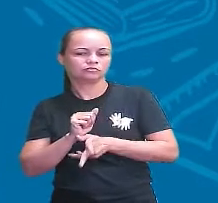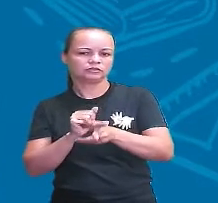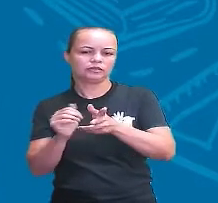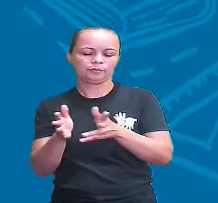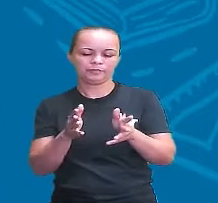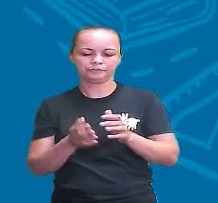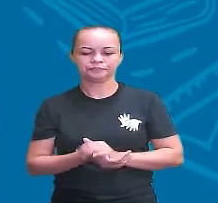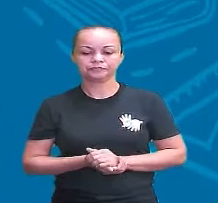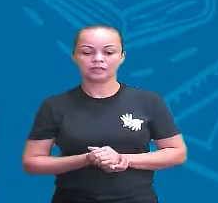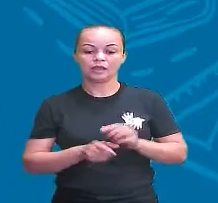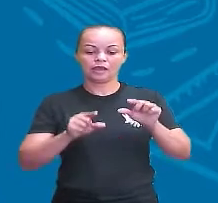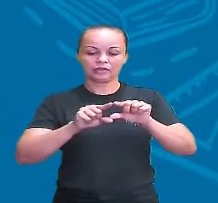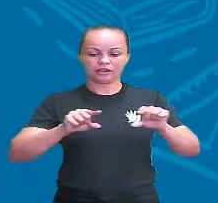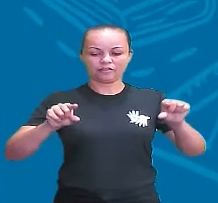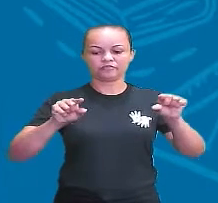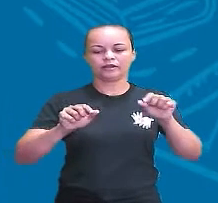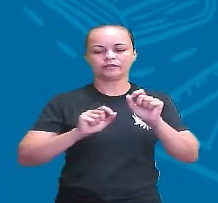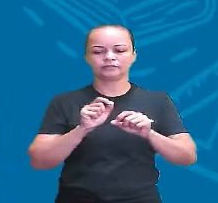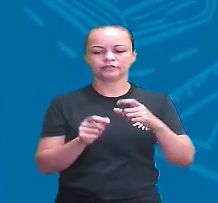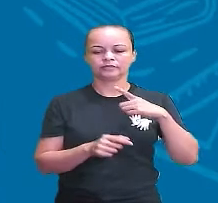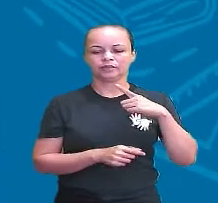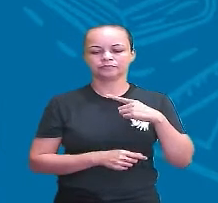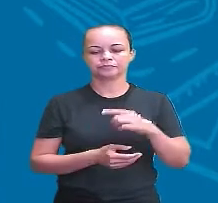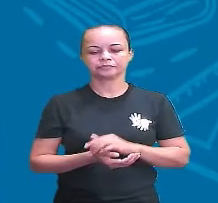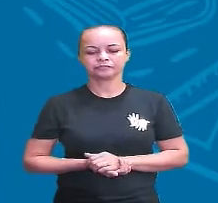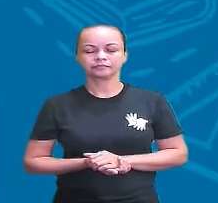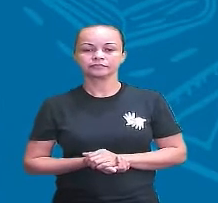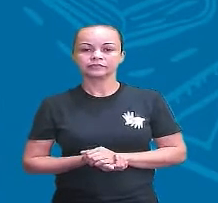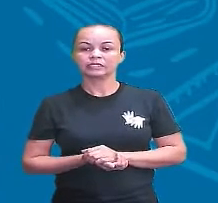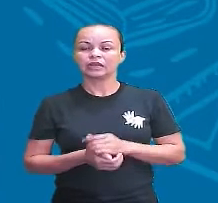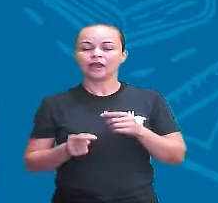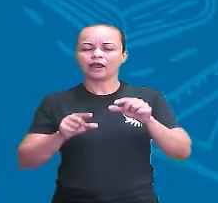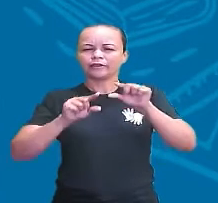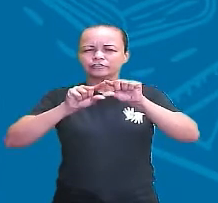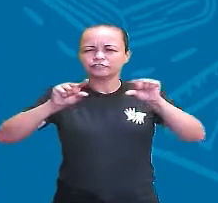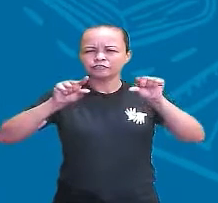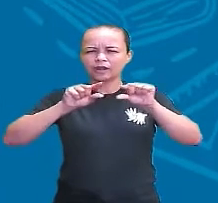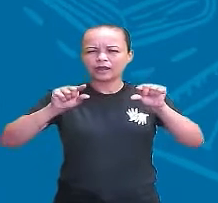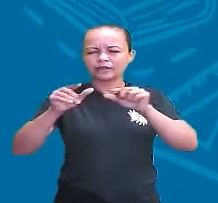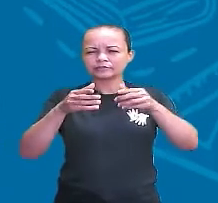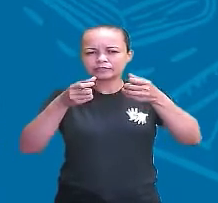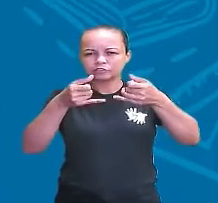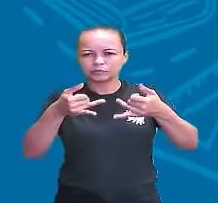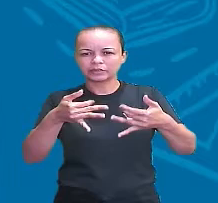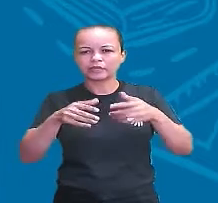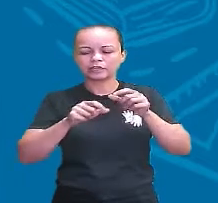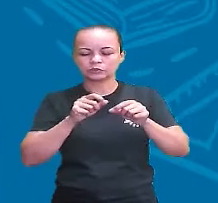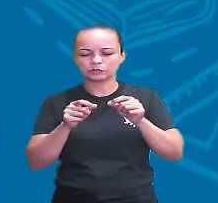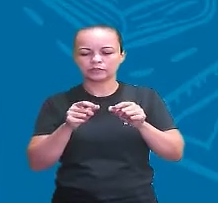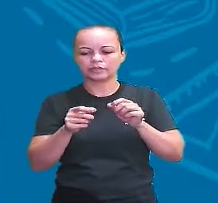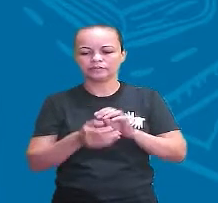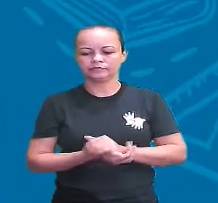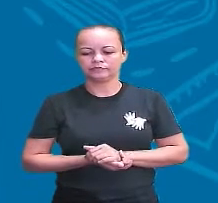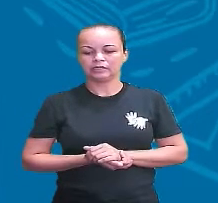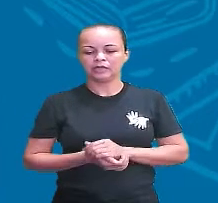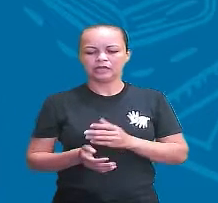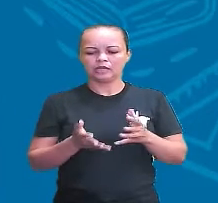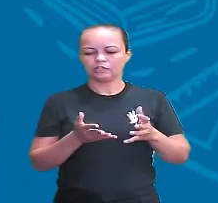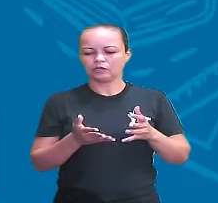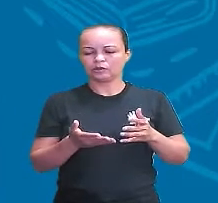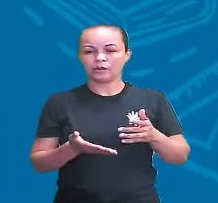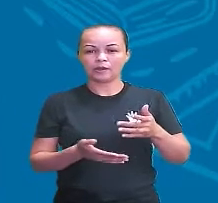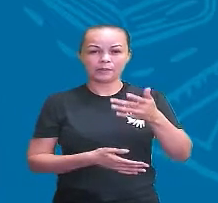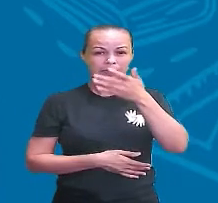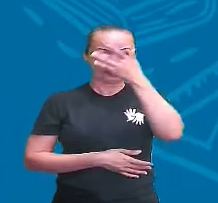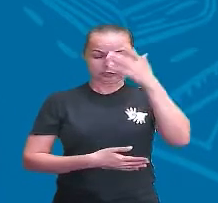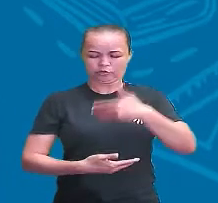aí, I am starving, I will order a large pizza, tá em uma decisão momentânea, tá? Então, alguém está com fome e